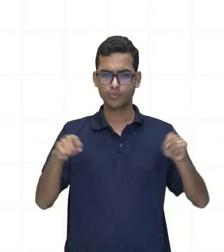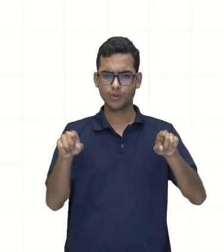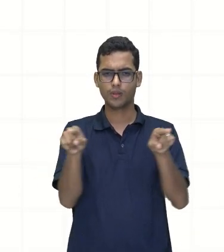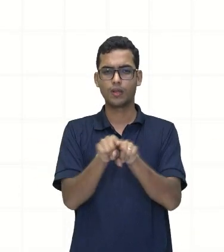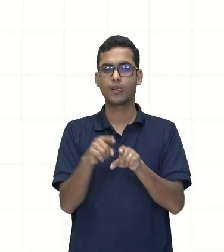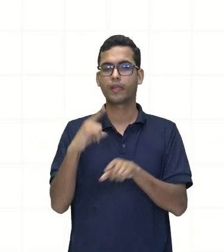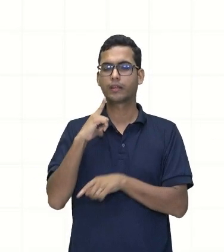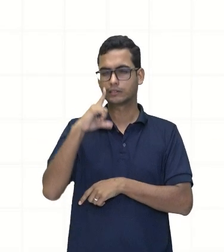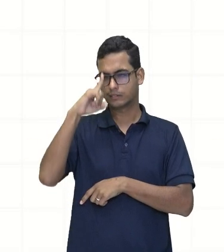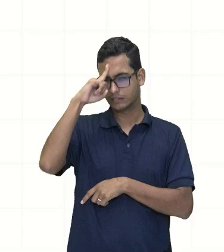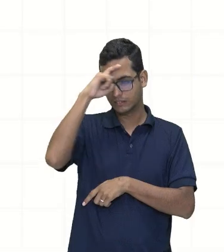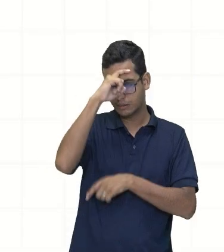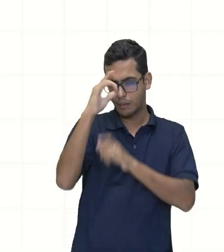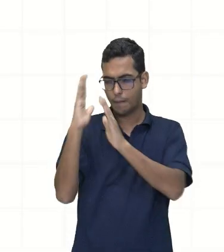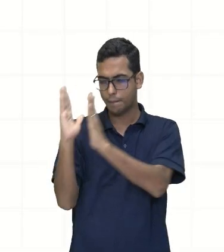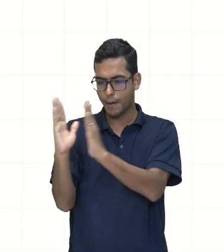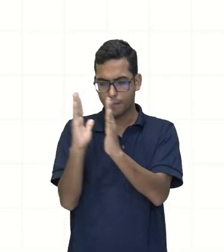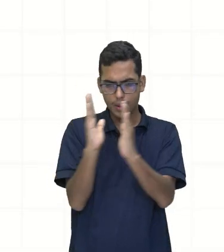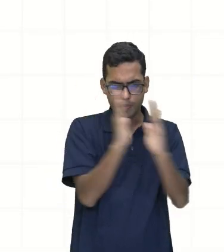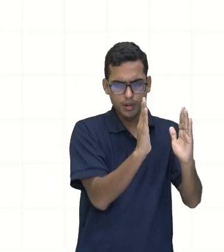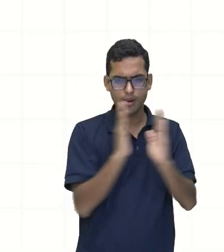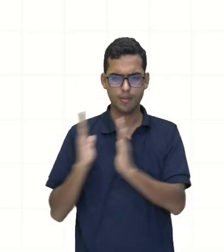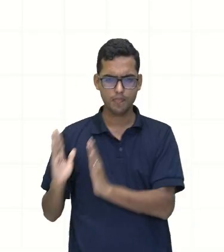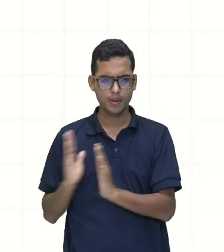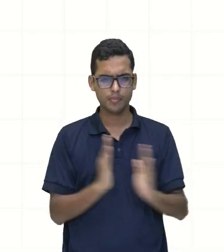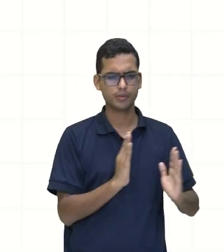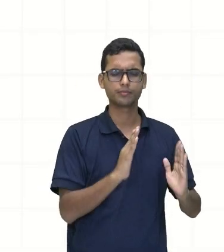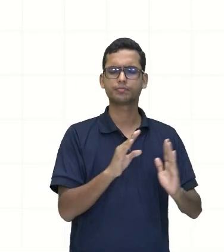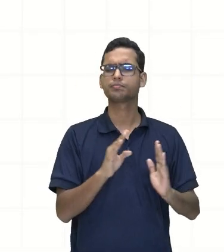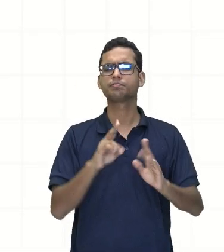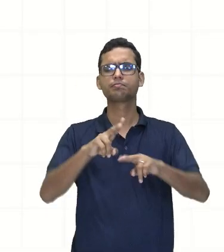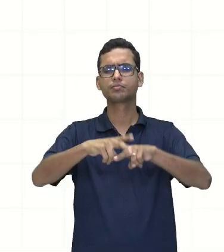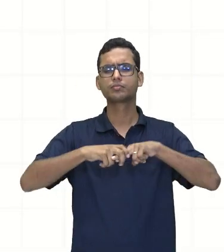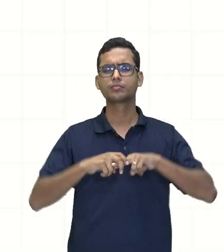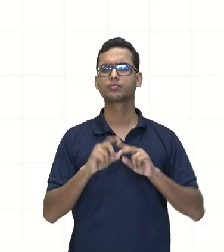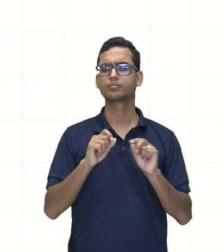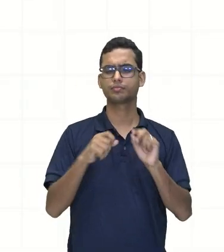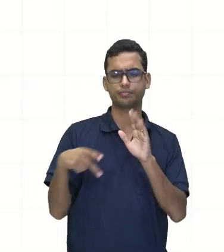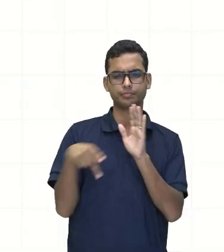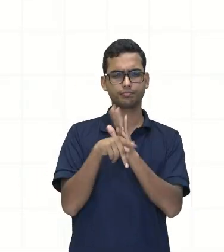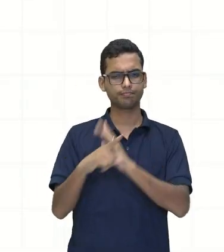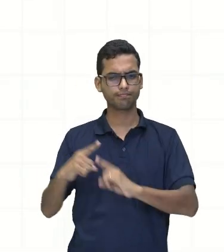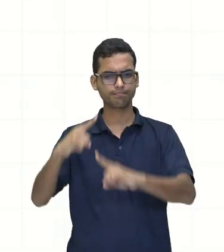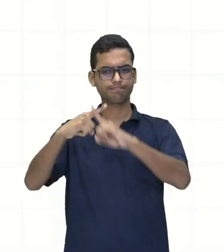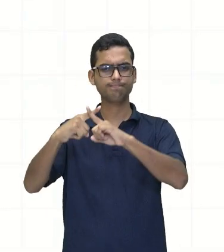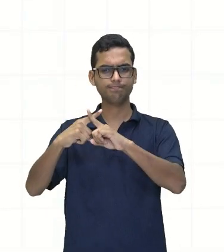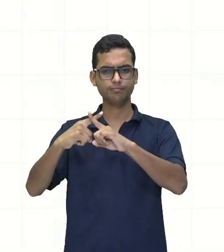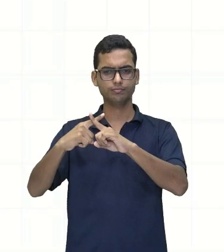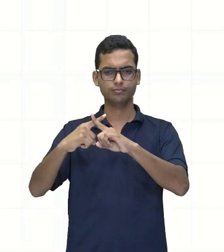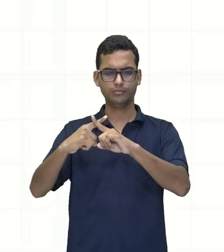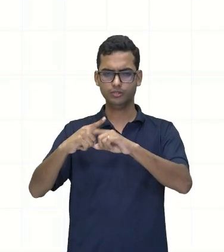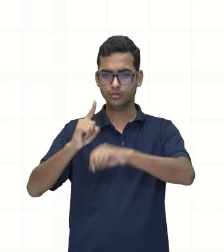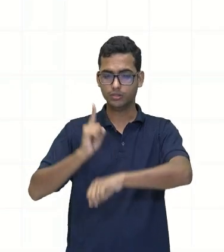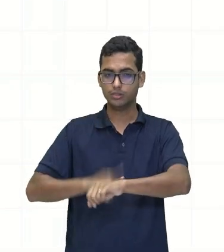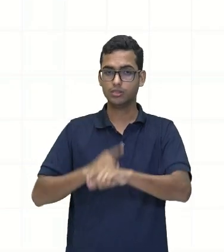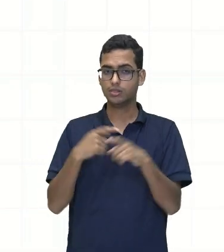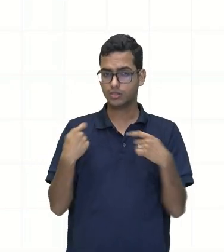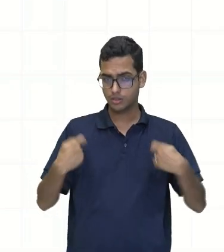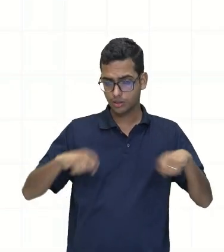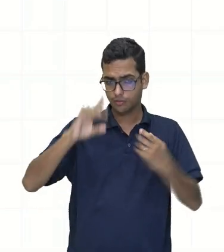trabalho, por quê? Porque é exatamente essa multiplicação que você teria que fazer,